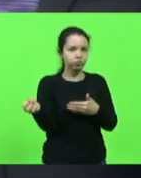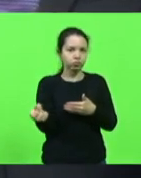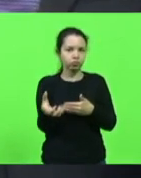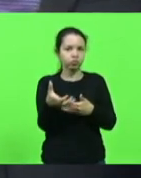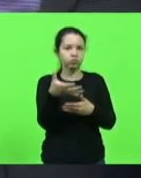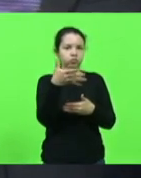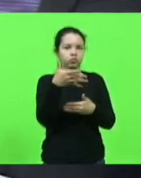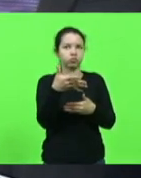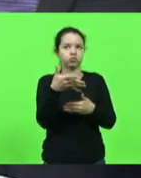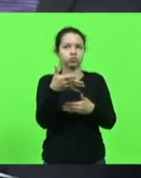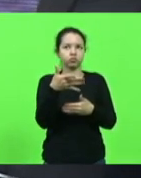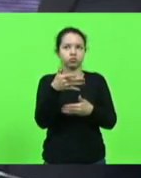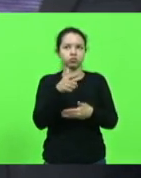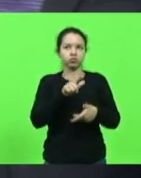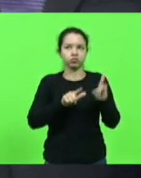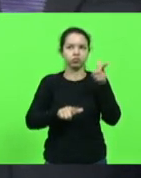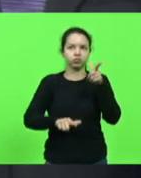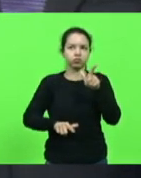significativas realizações.